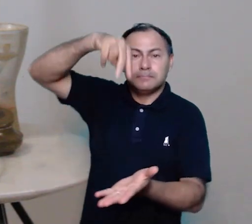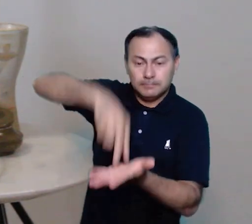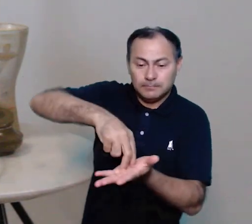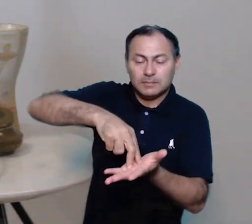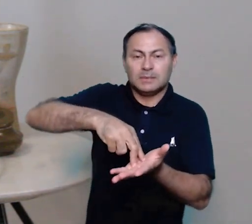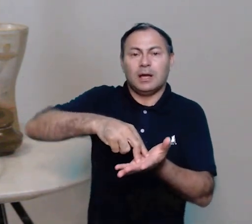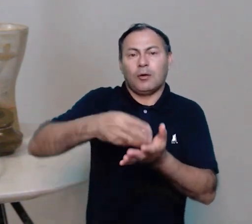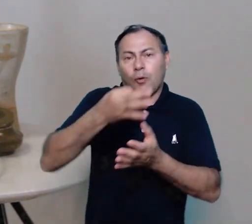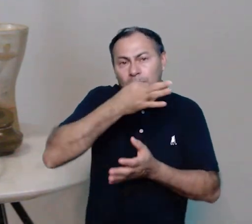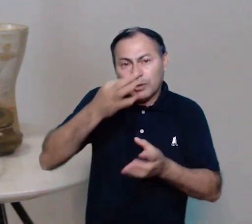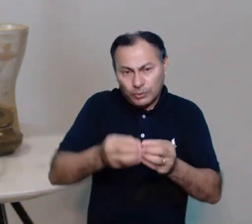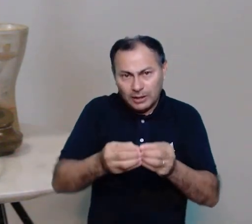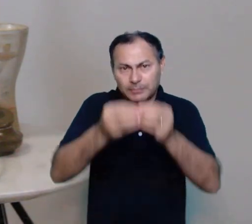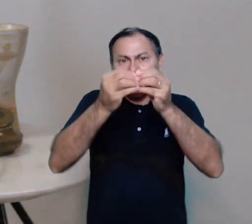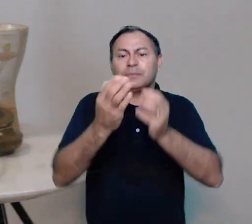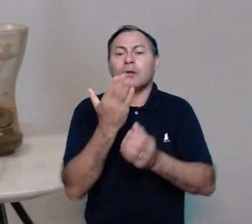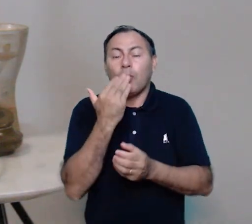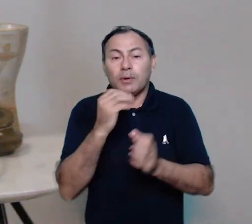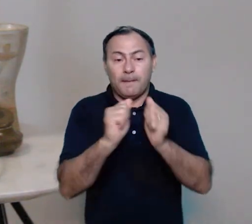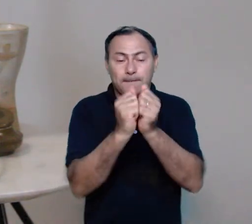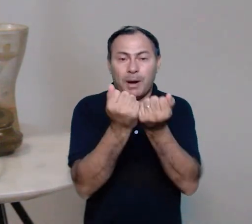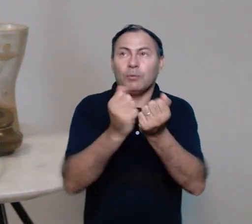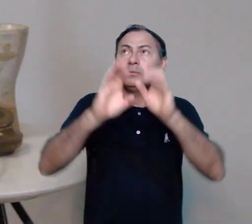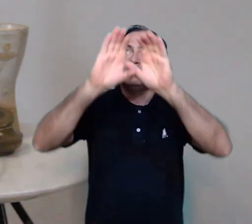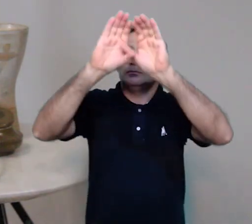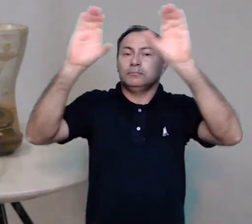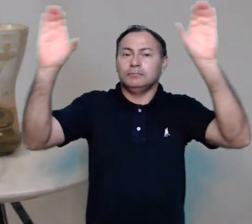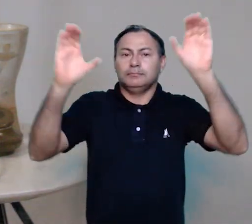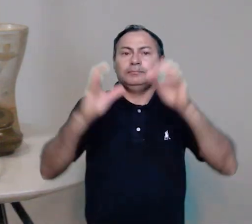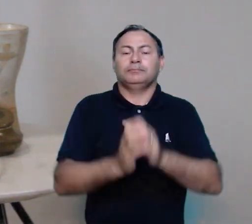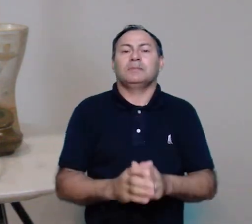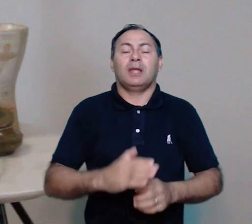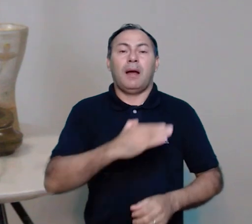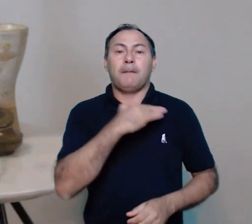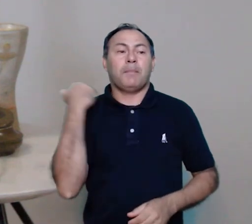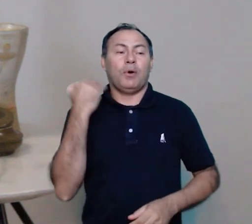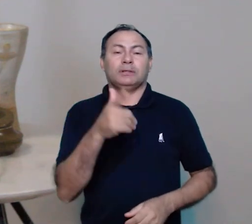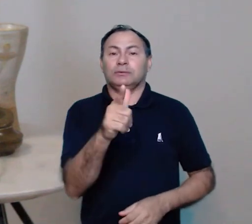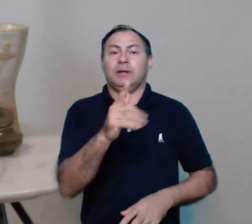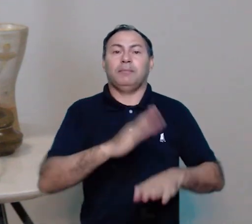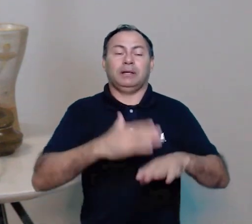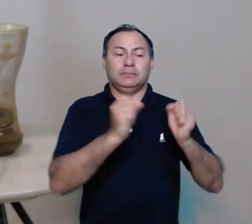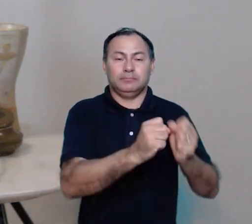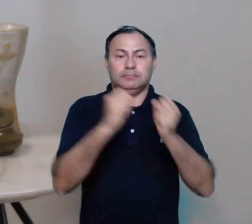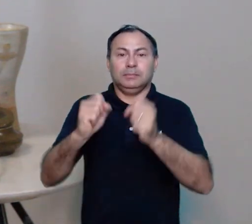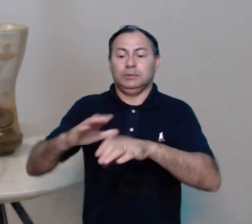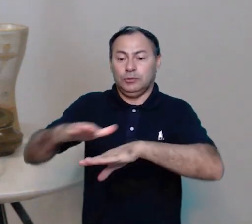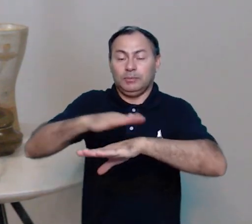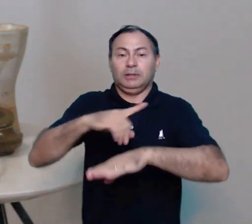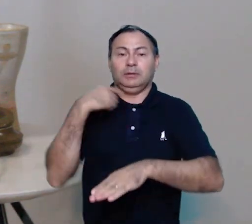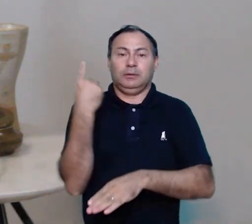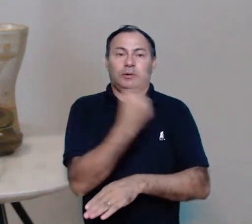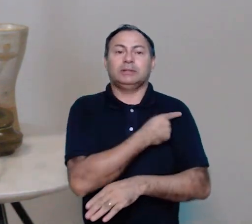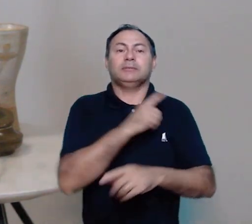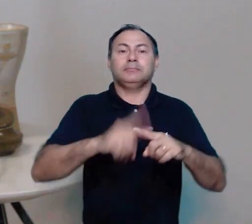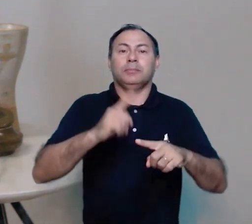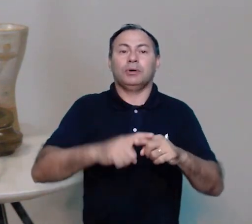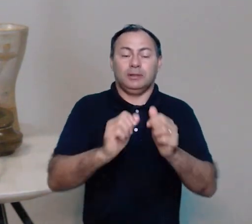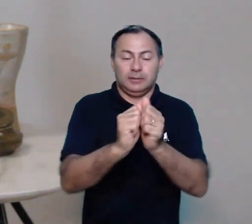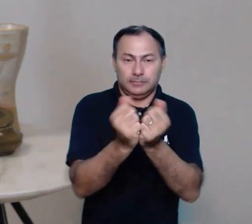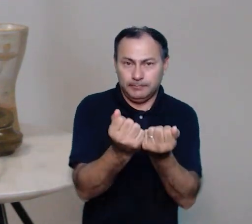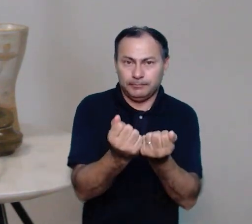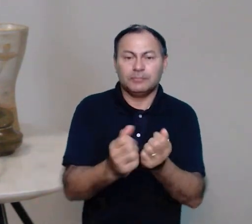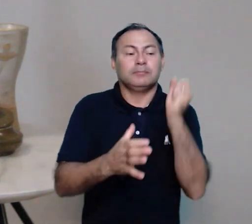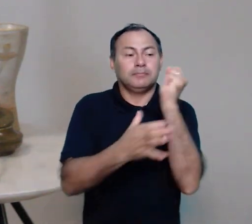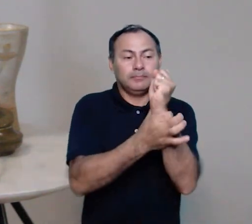pois ao participarmos dela, ao comermos desse pão do céu, a morte não tem mais poder sobre